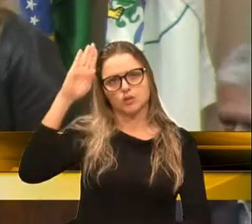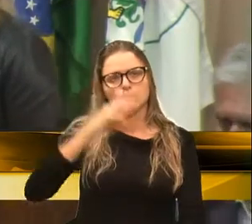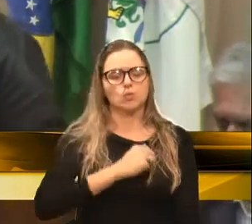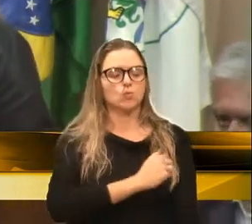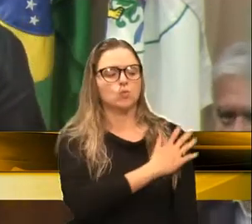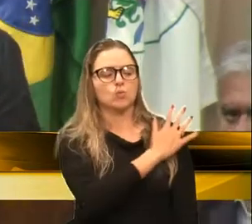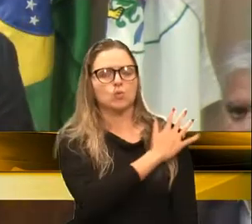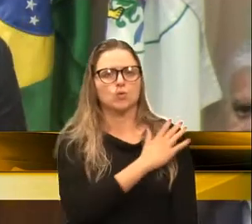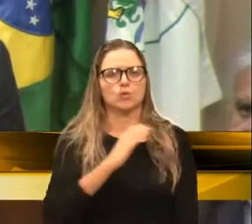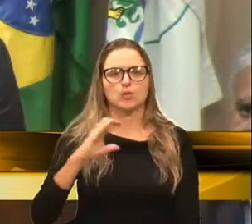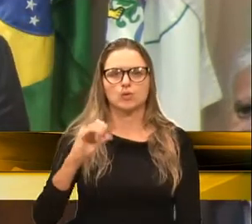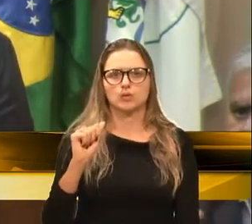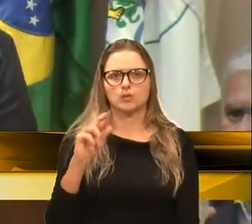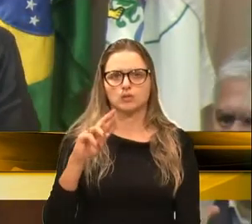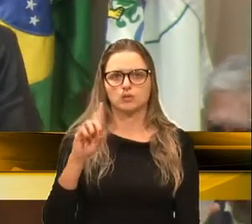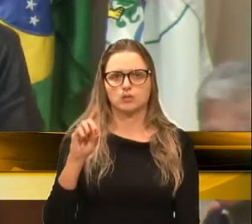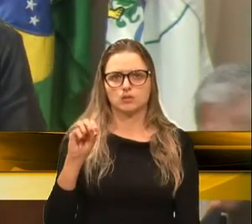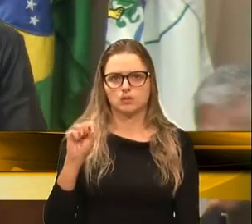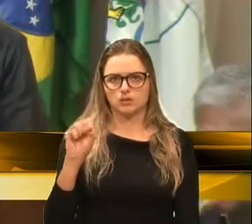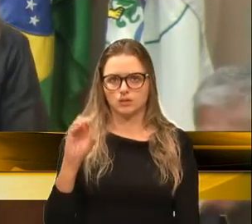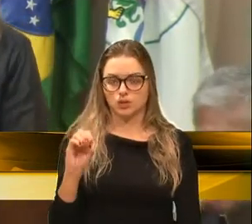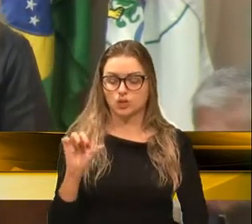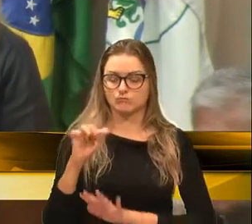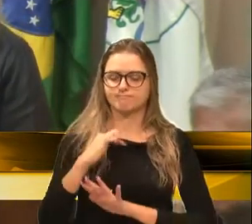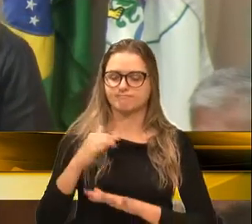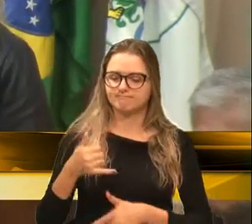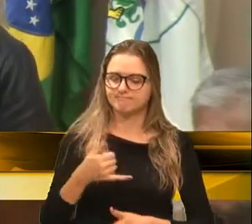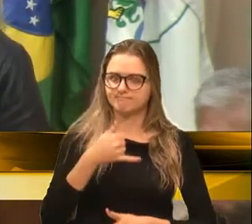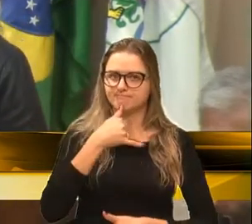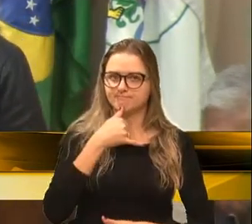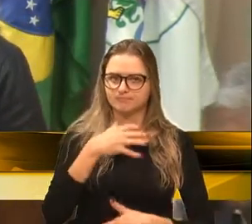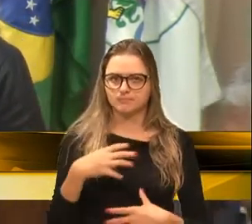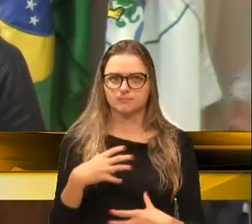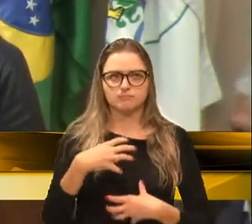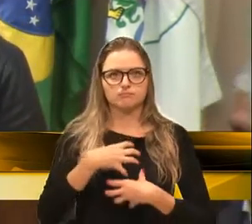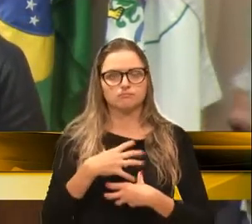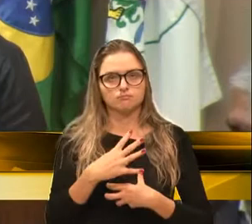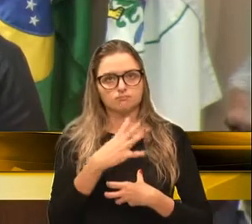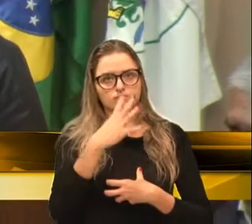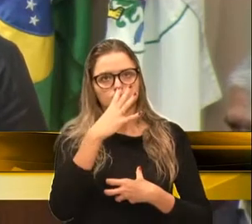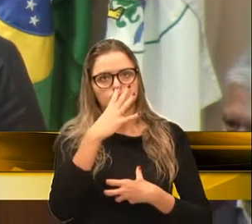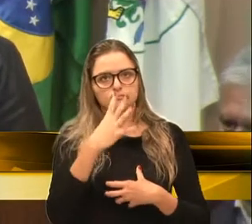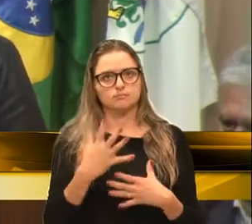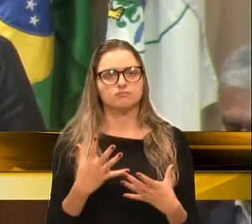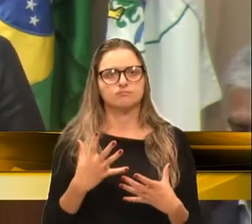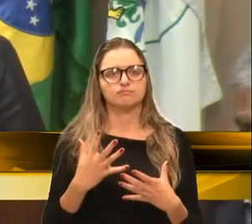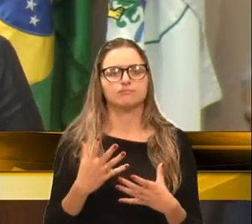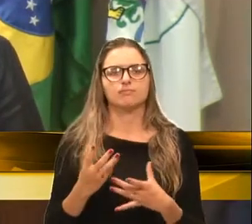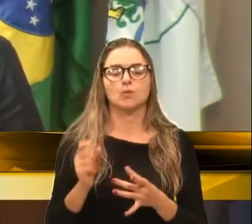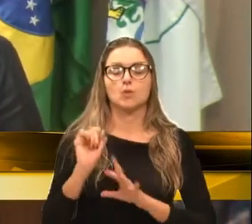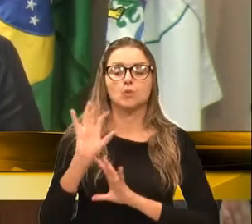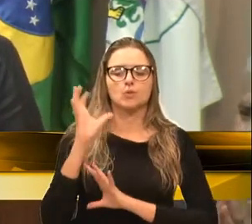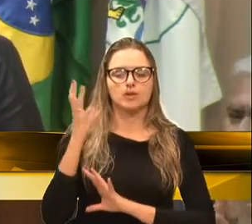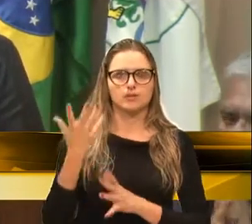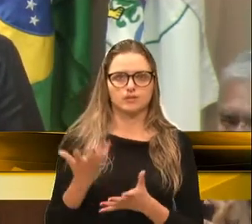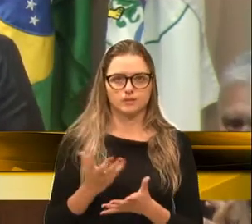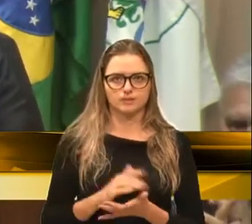Cardoso e ele estava muito, muito, muito chocado, né, chateado com essa